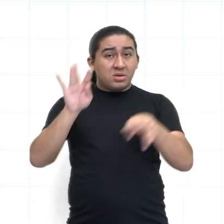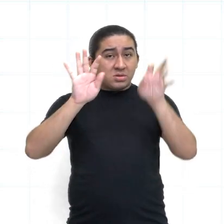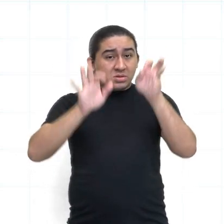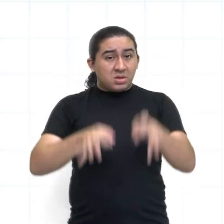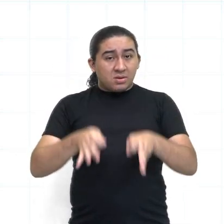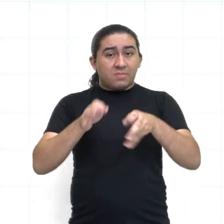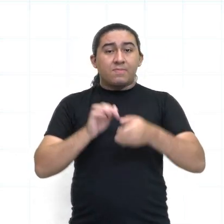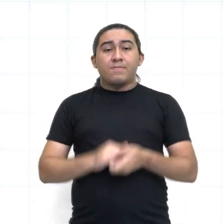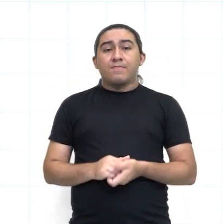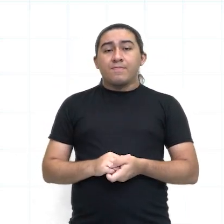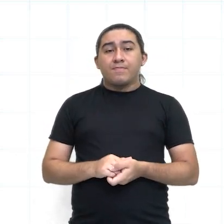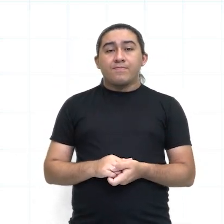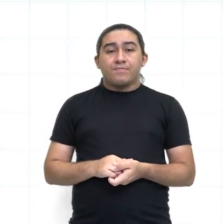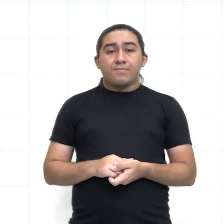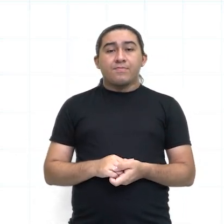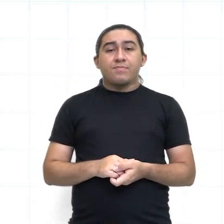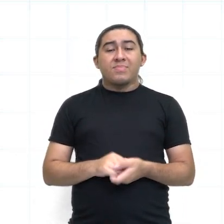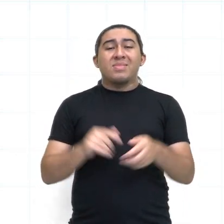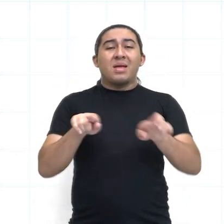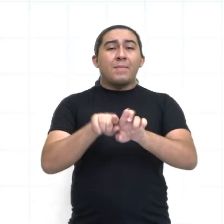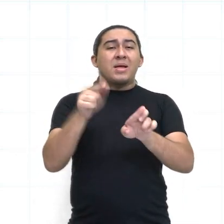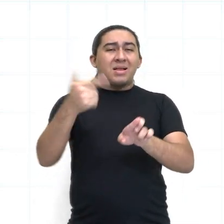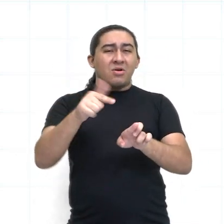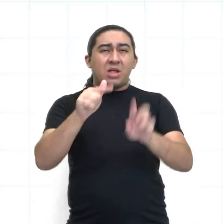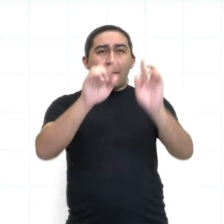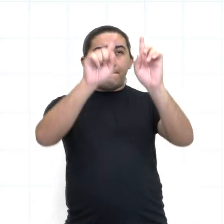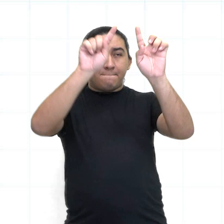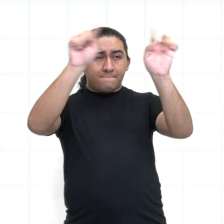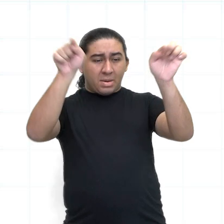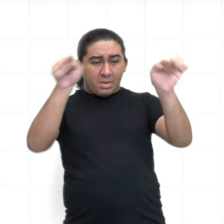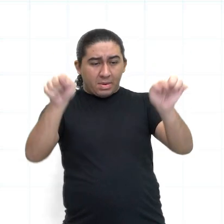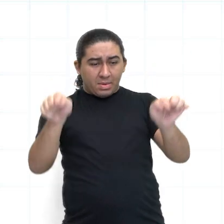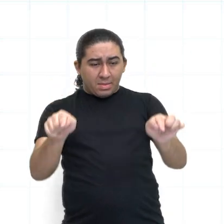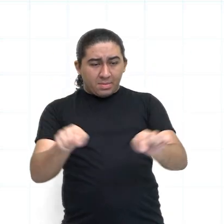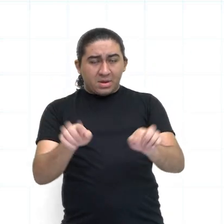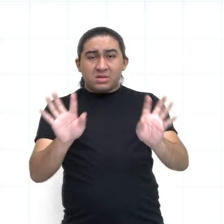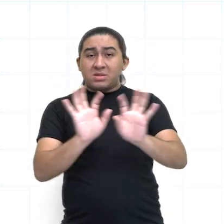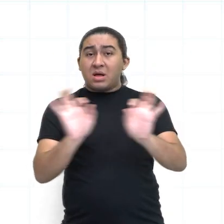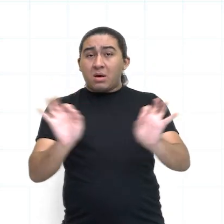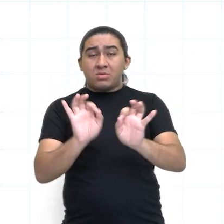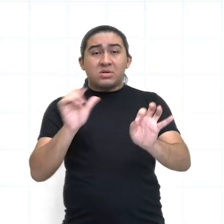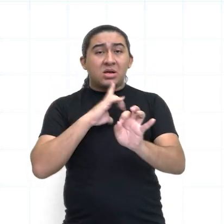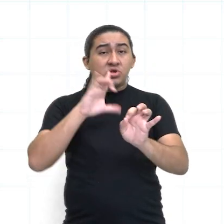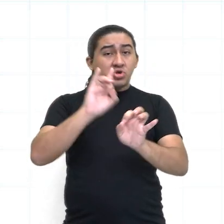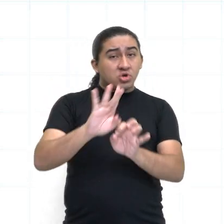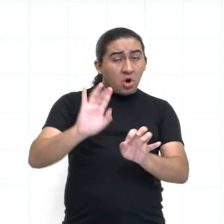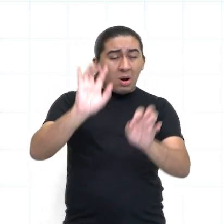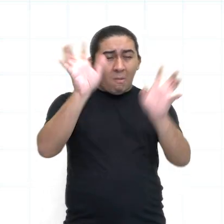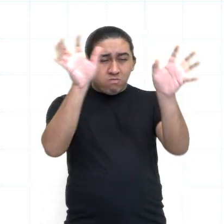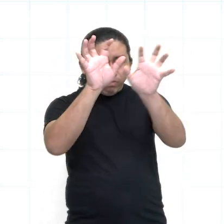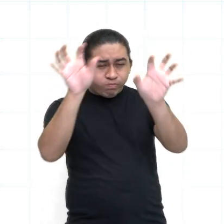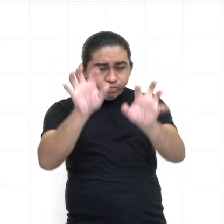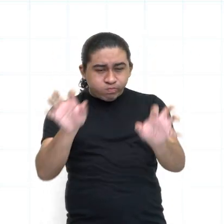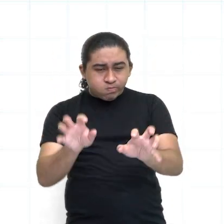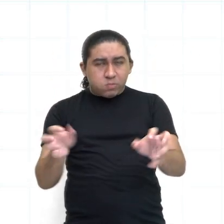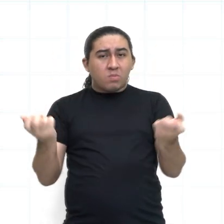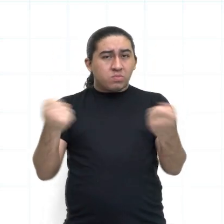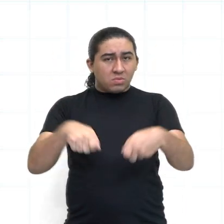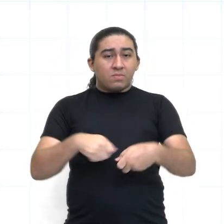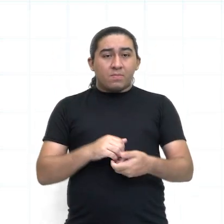Desenhos sem contornos nítidos, mas sim formados por mancha, como já foi falado. E quais os